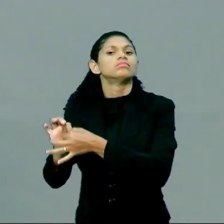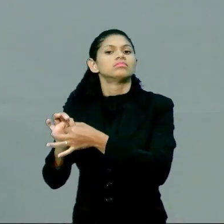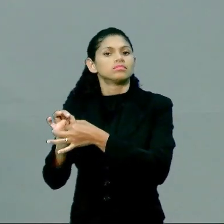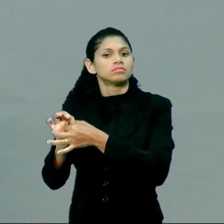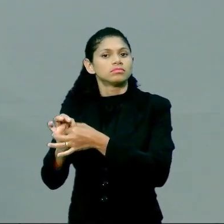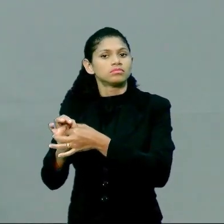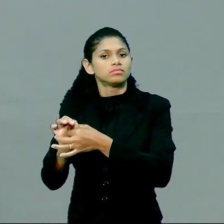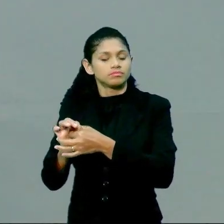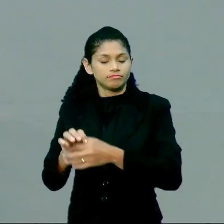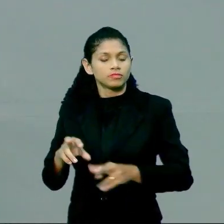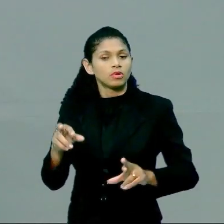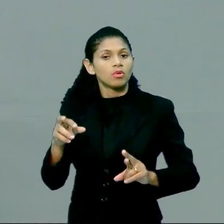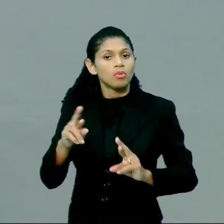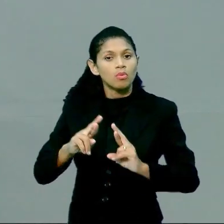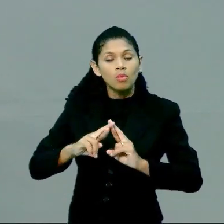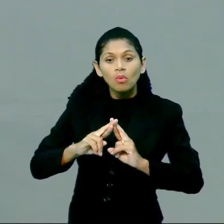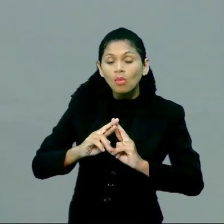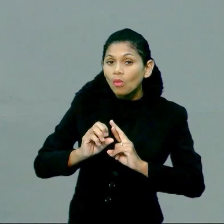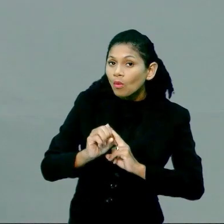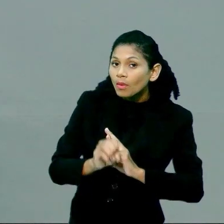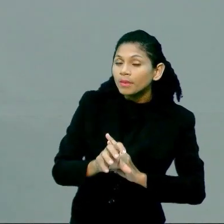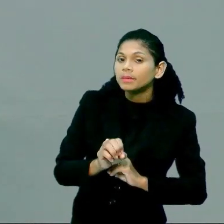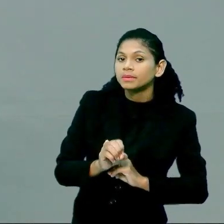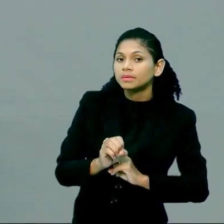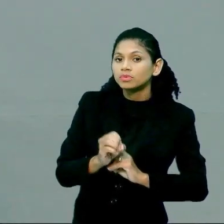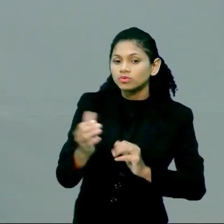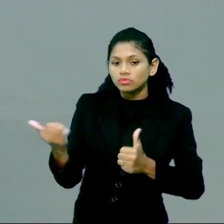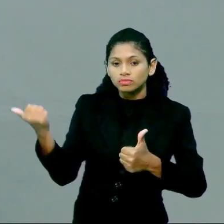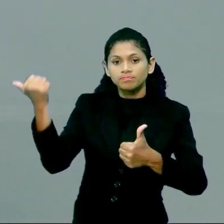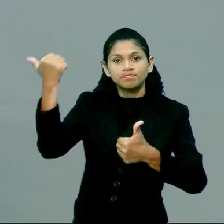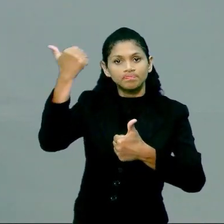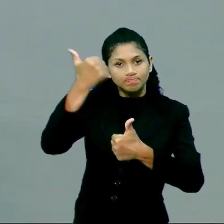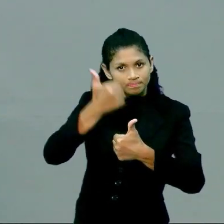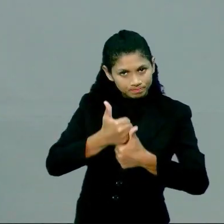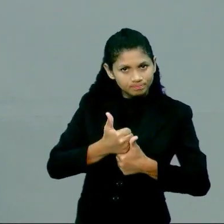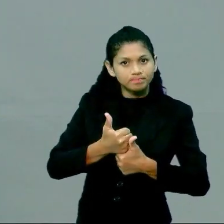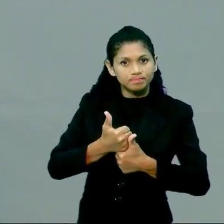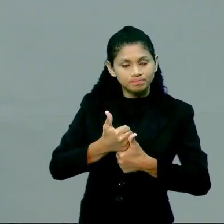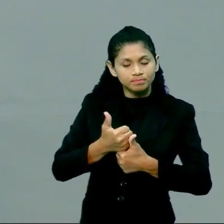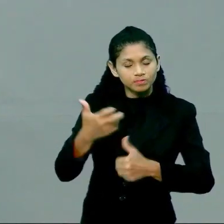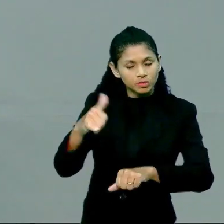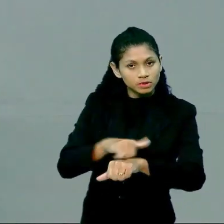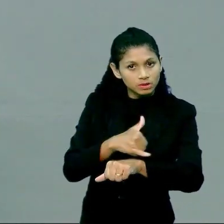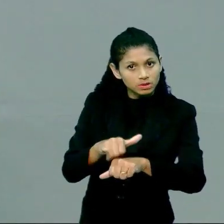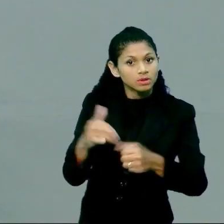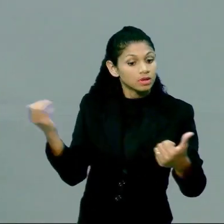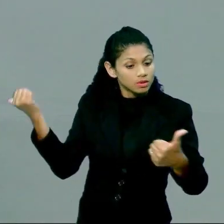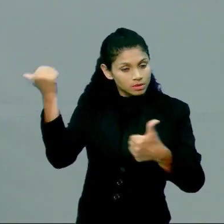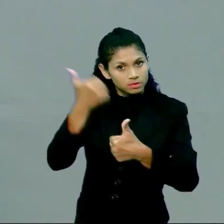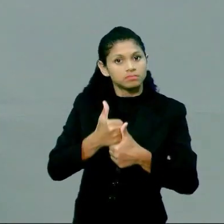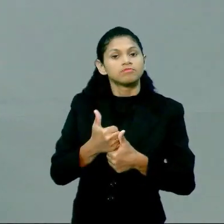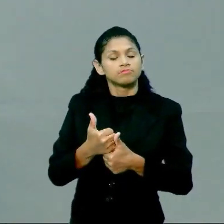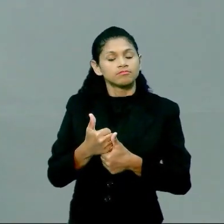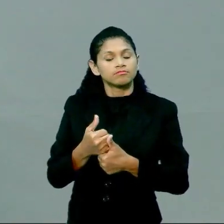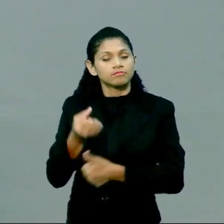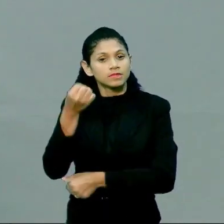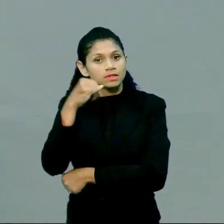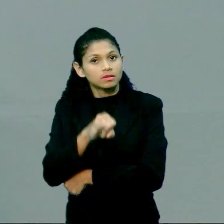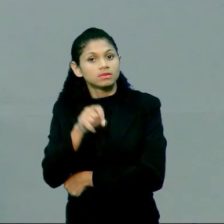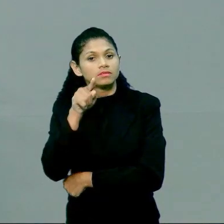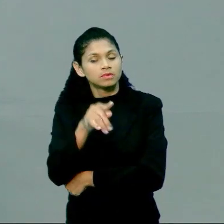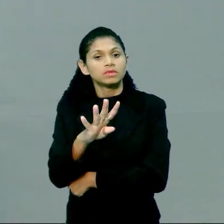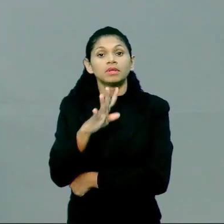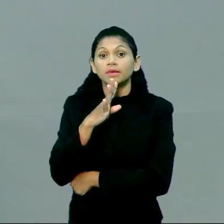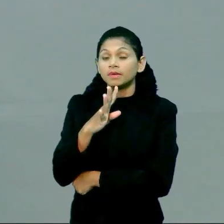um recurso de substituição. Então, se você conhece bem os sinônimos, né, você,